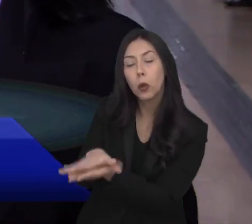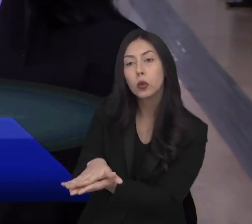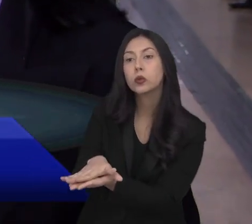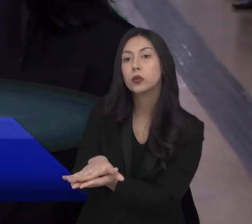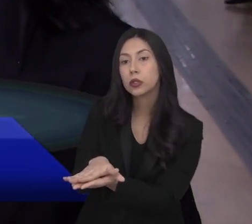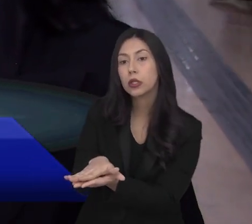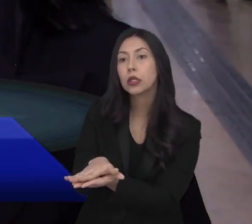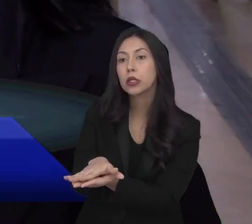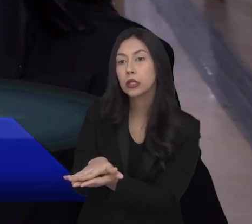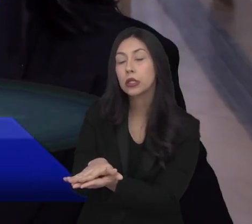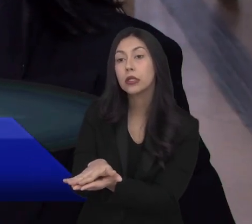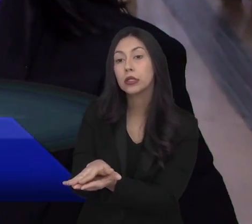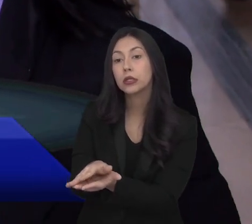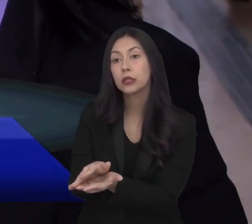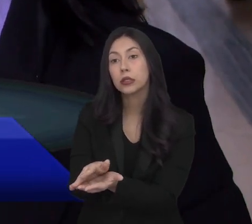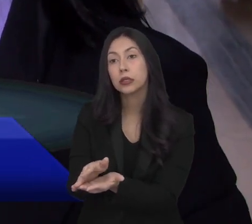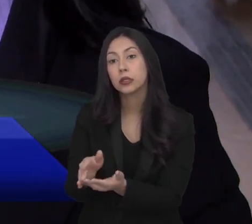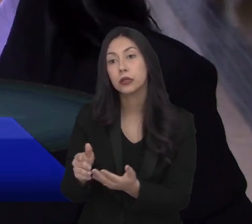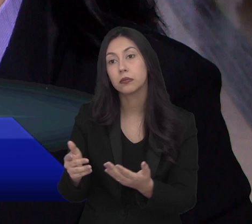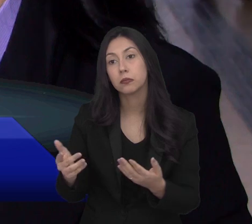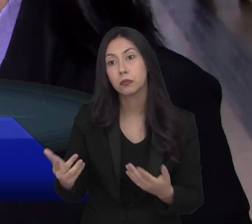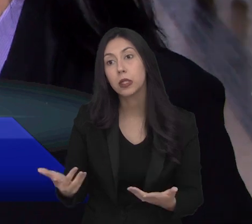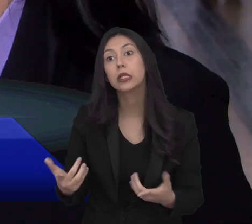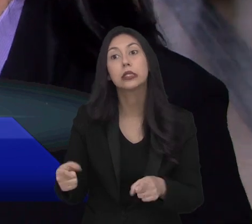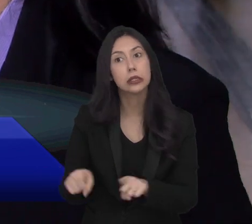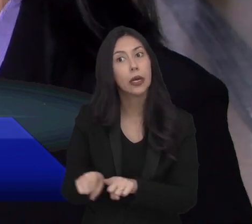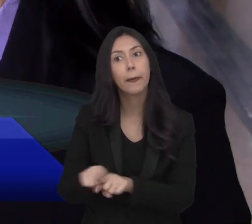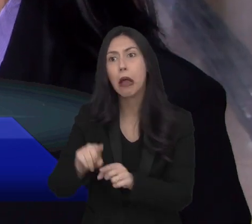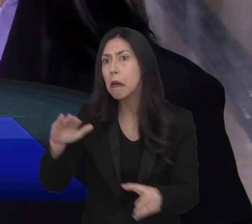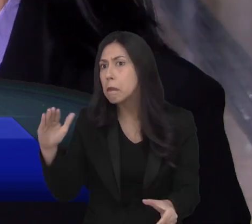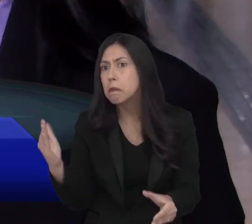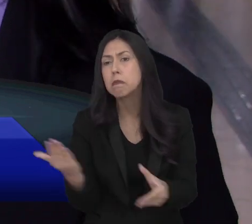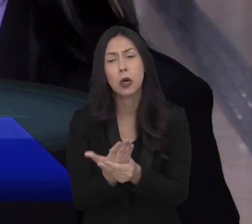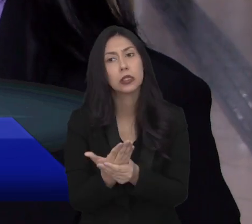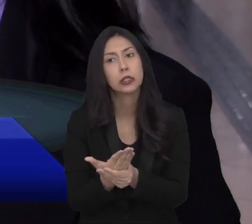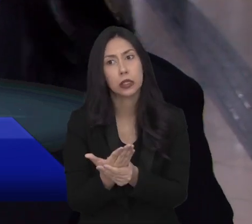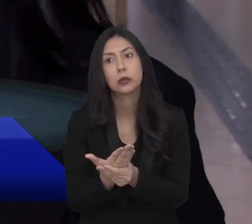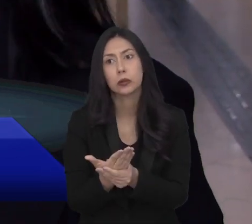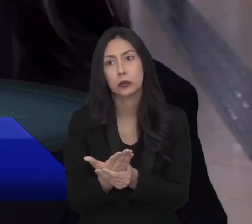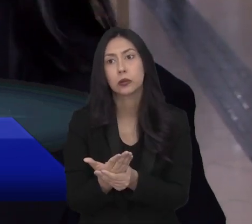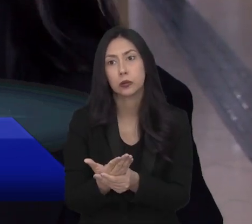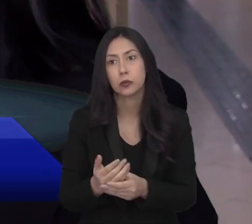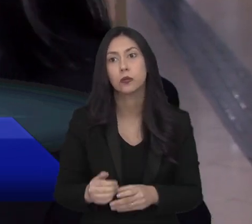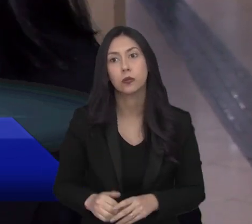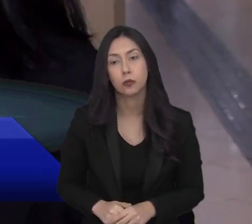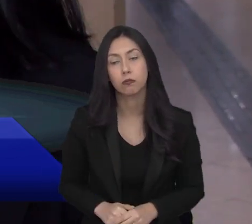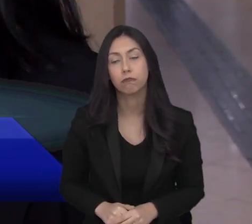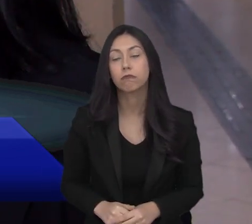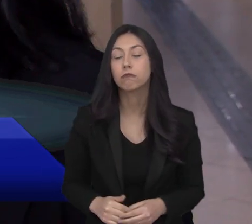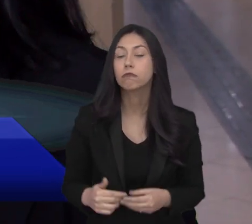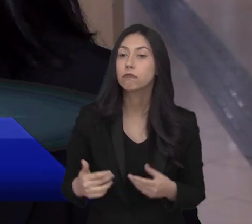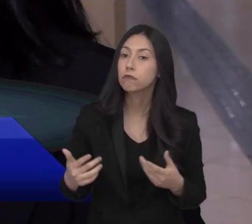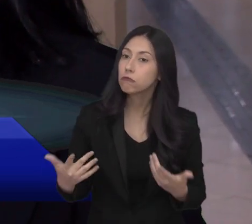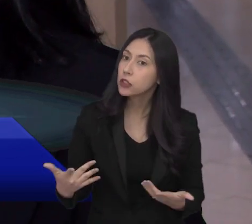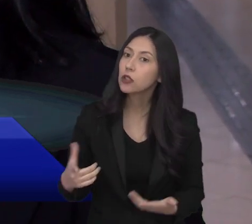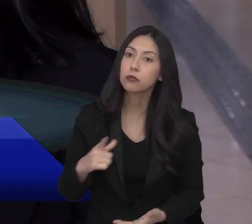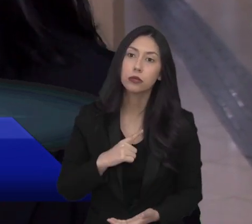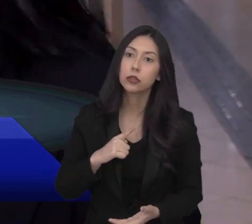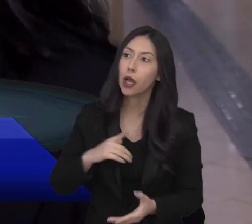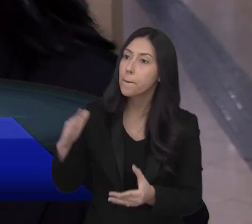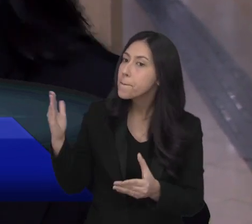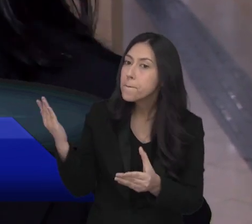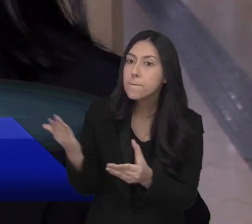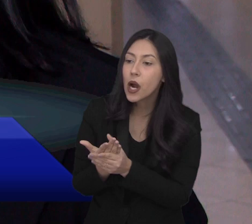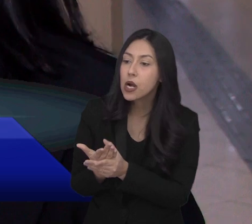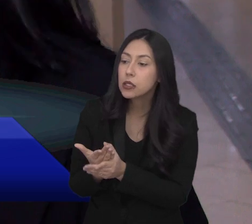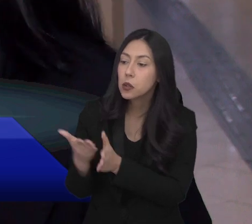serão multas, né? E serão processados de forma administrativa. Então, aí vai